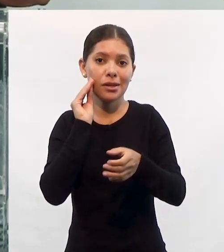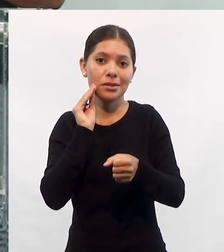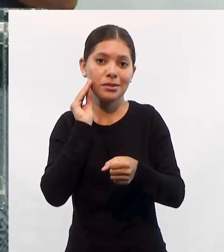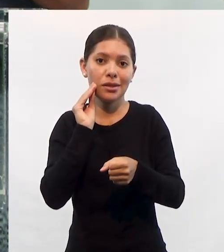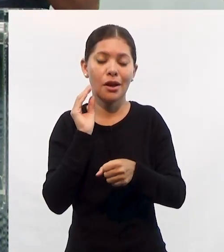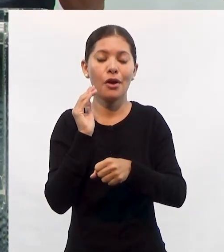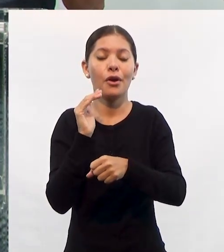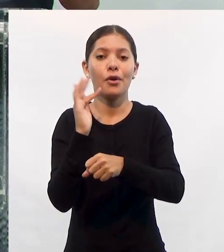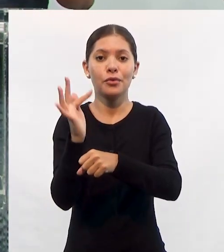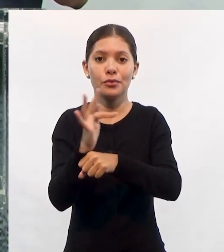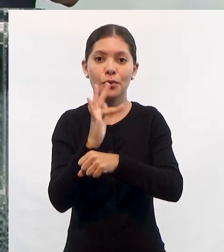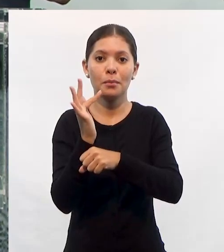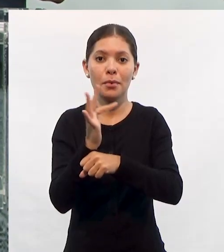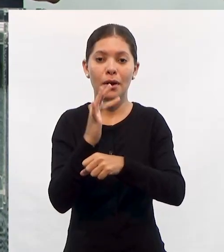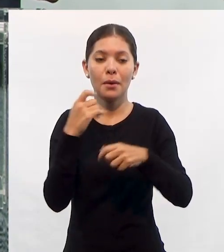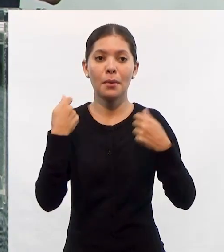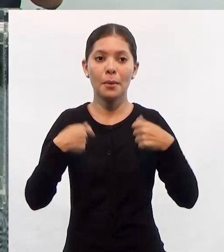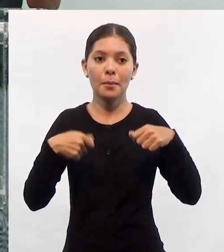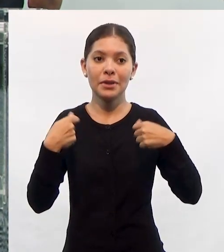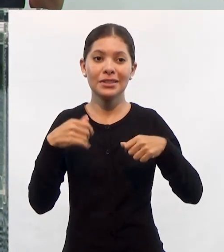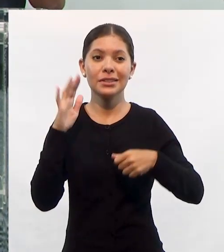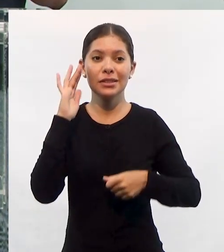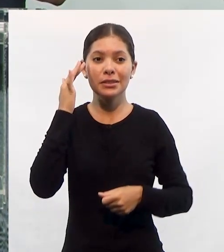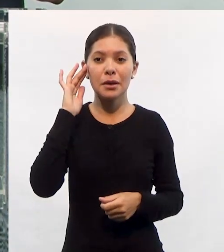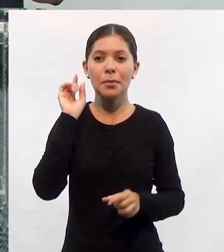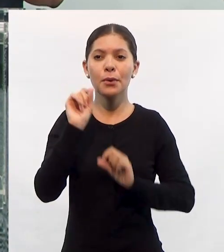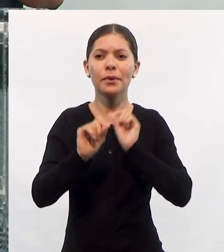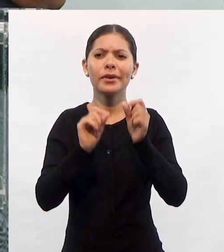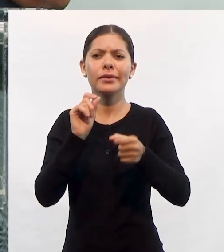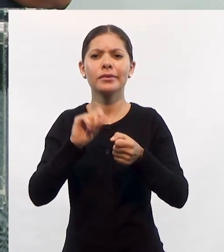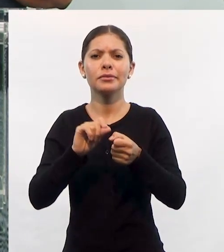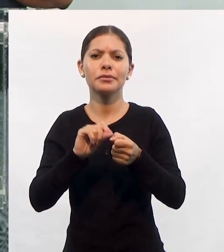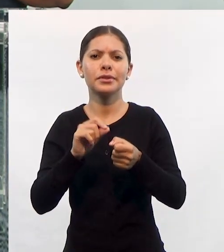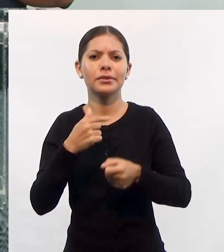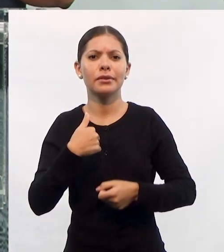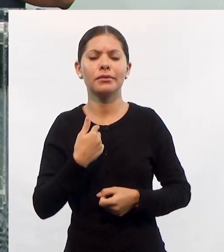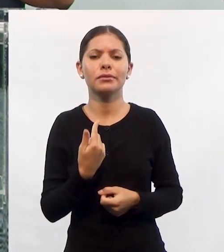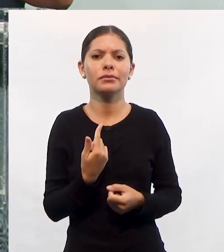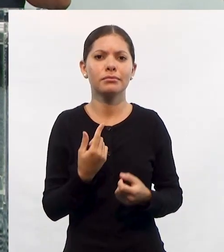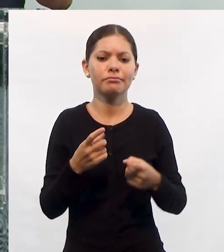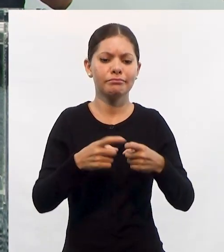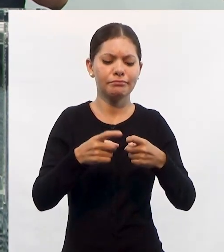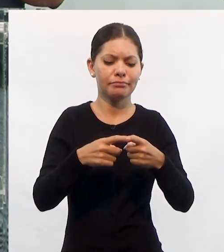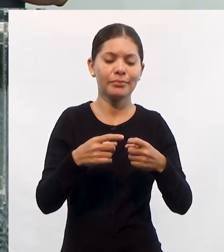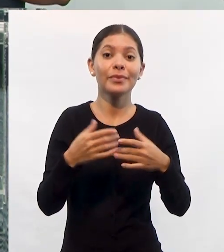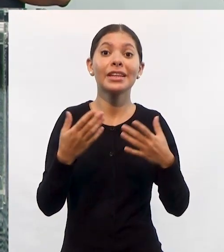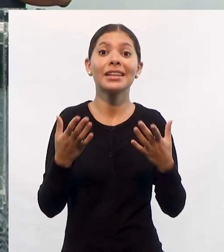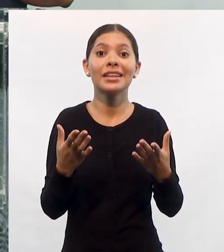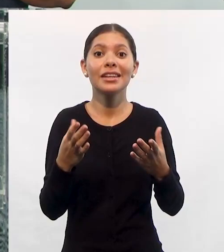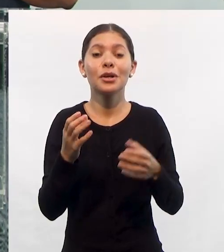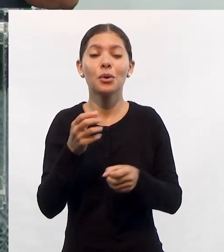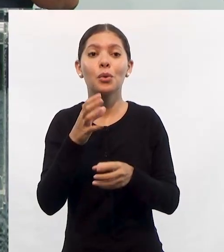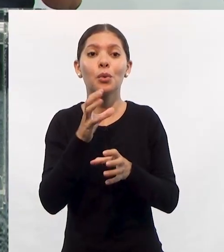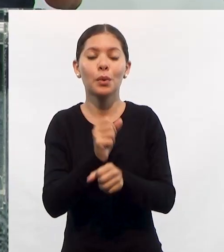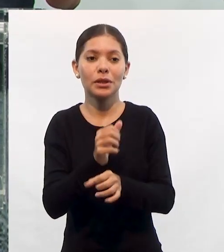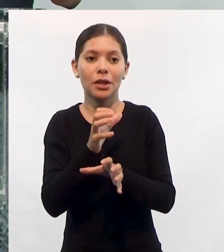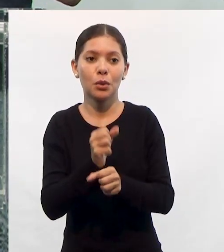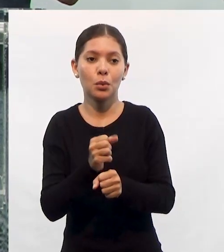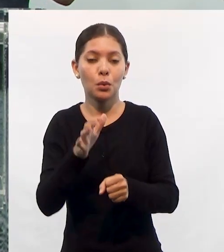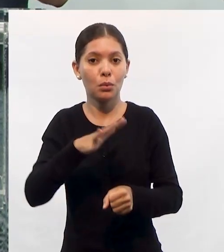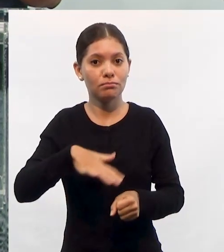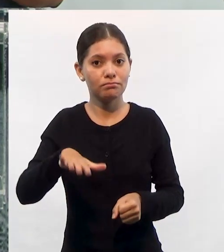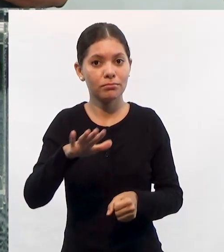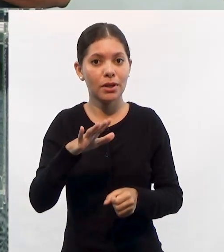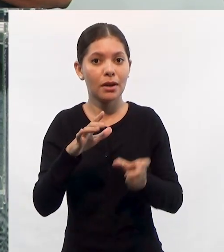formal, tem que ter aquele feeling de saber o que ele vai fazer. O contador, como eu falei antes, ele tem